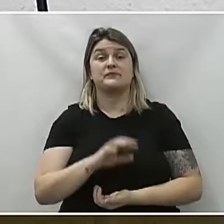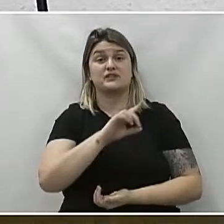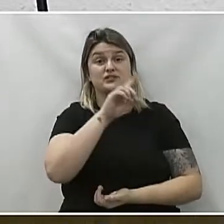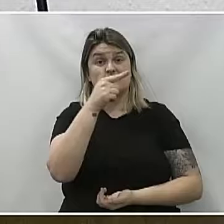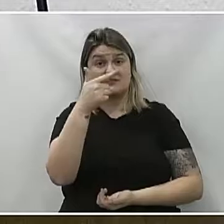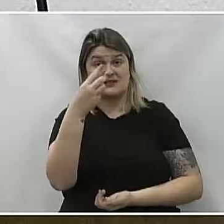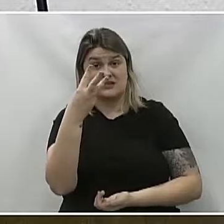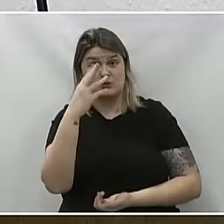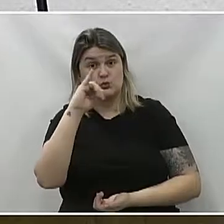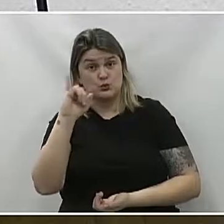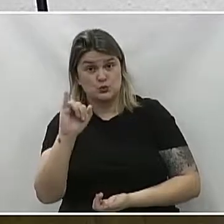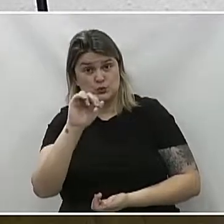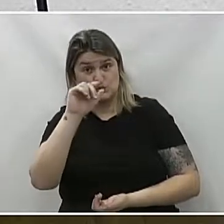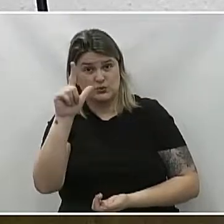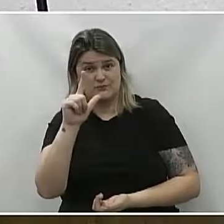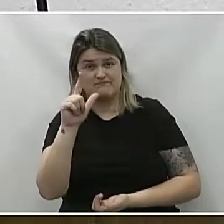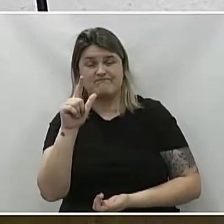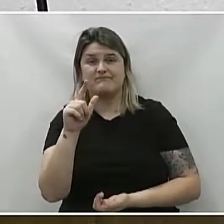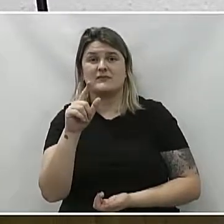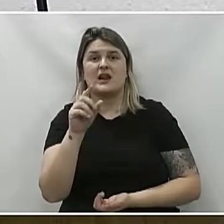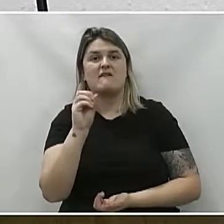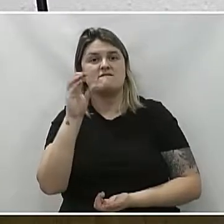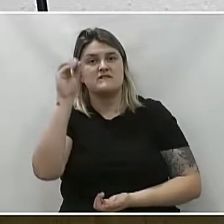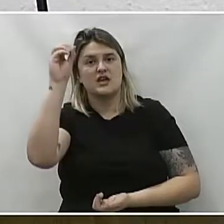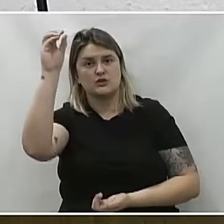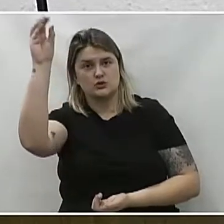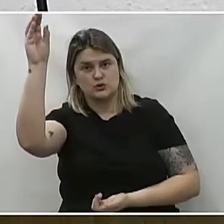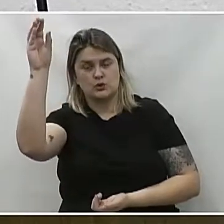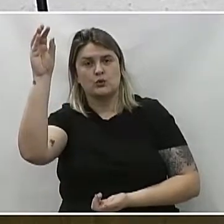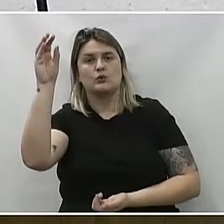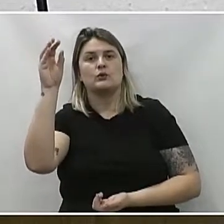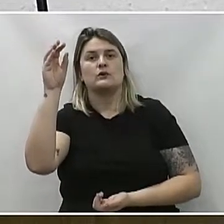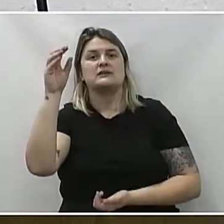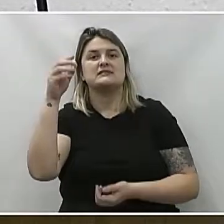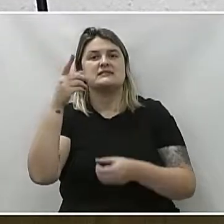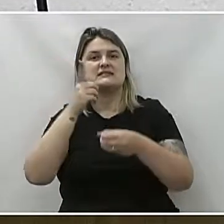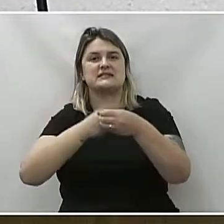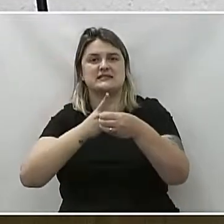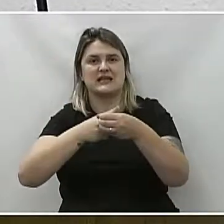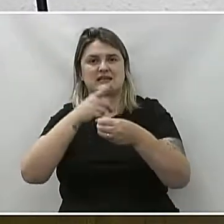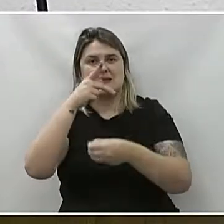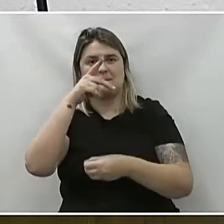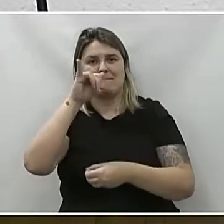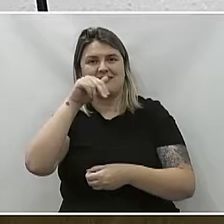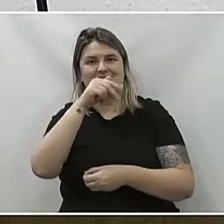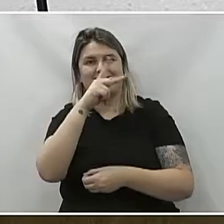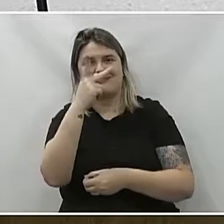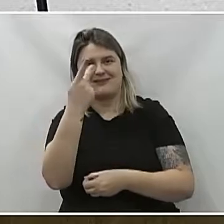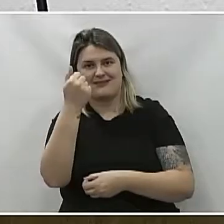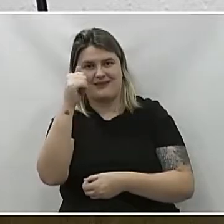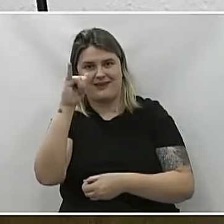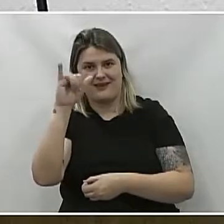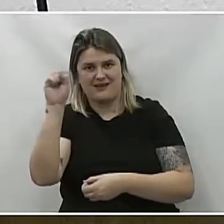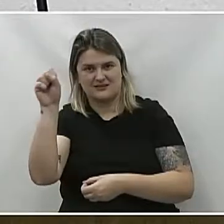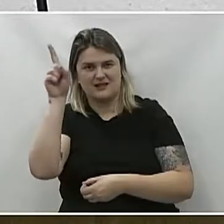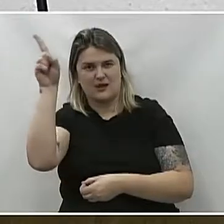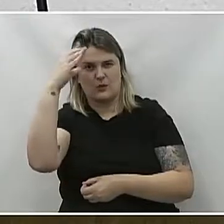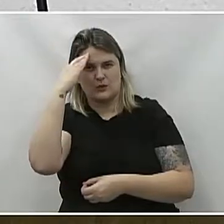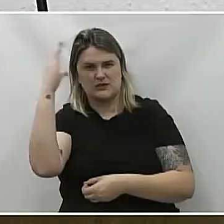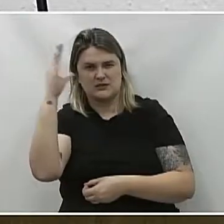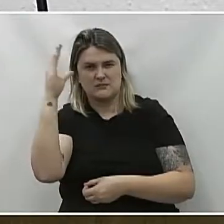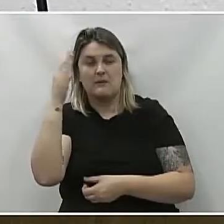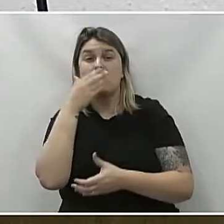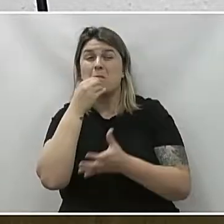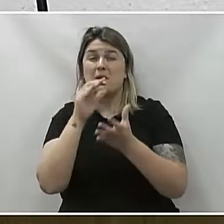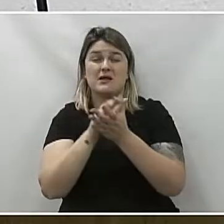dia 23 de julho, ele não estava aqui em União da Vitória, eu estava com ele, a gente estava em Pinhais, região metropolitana de Curitiba. Quando ele realmente